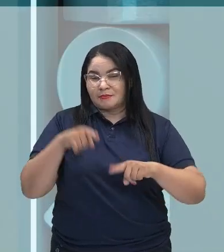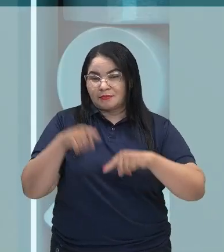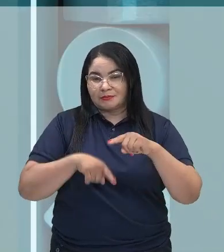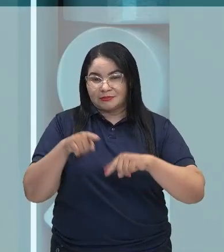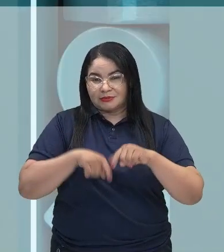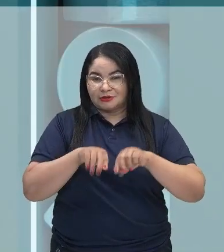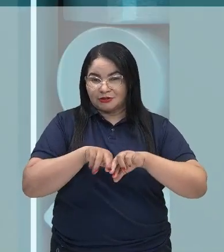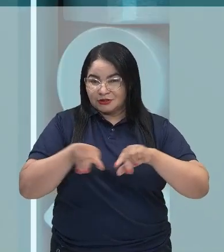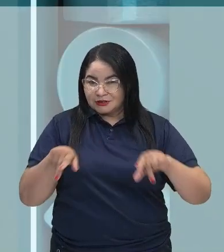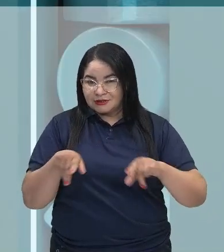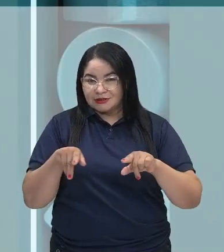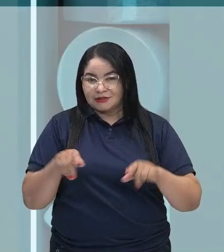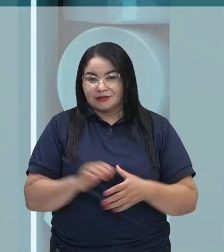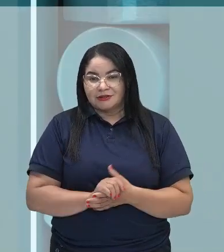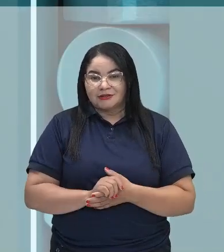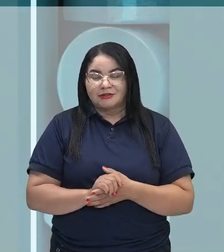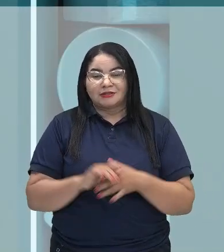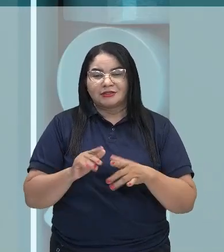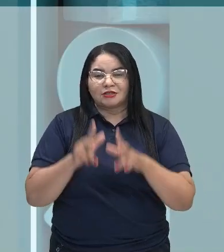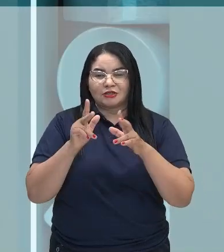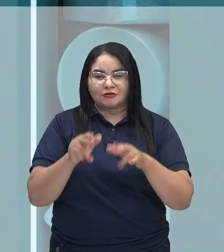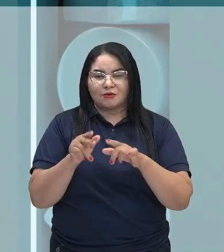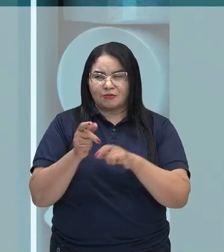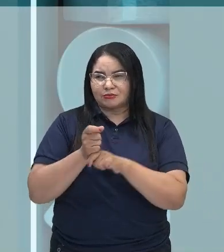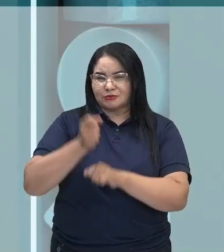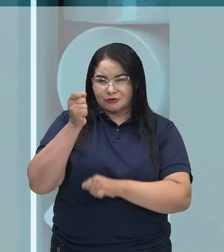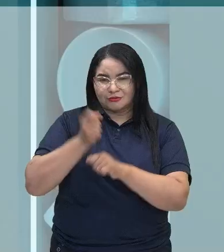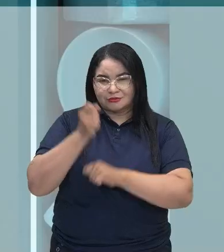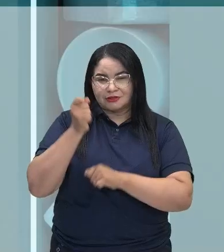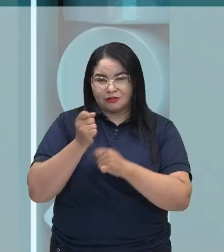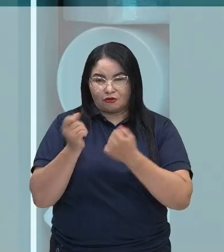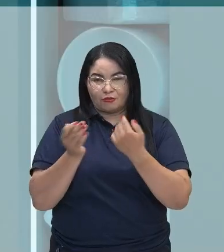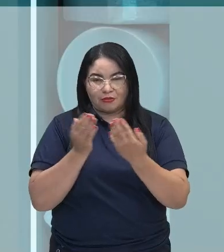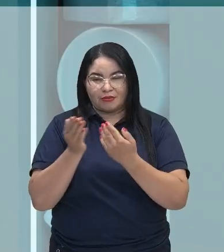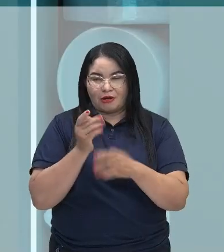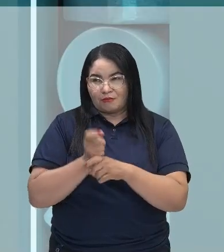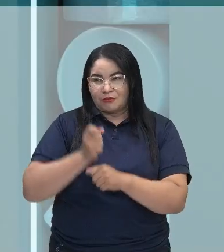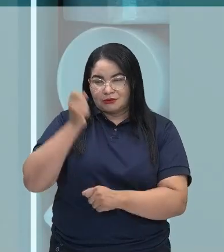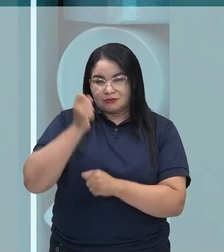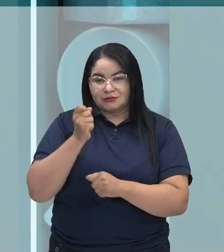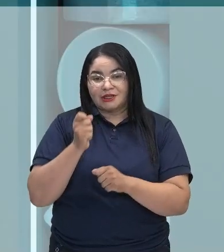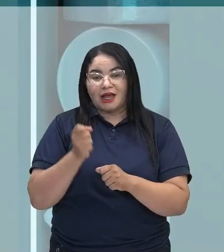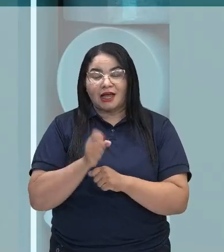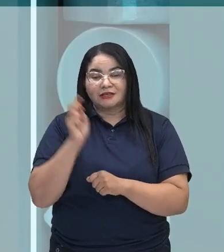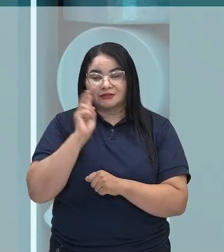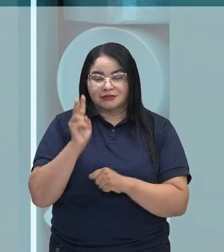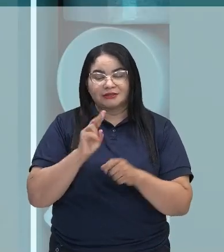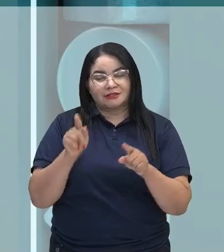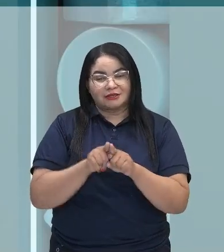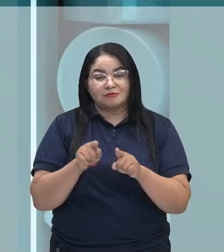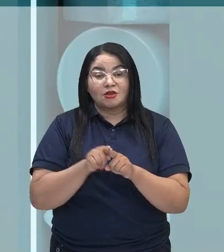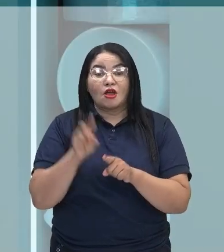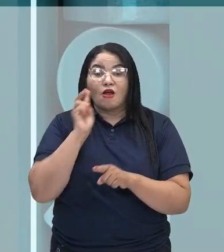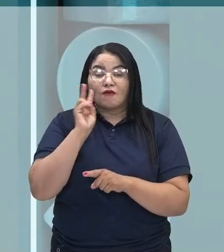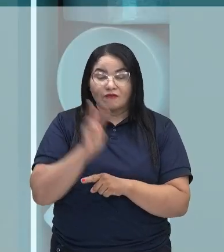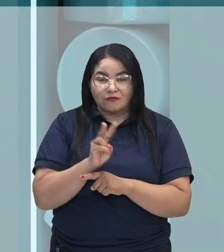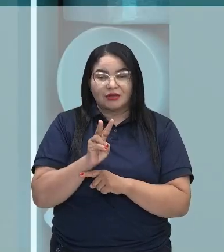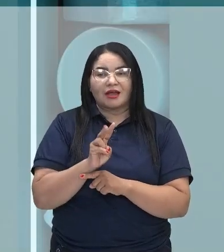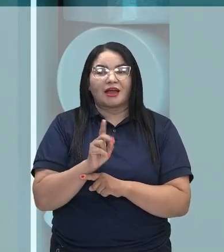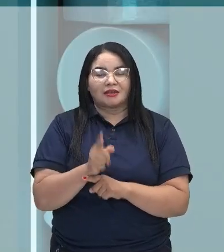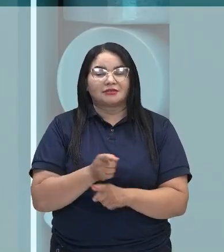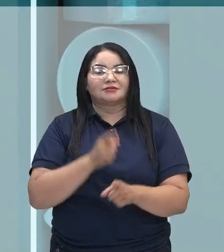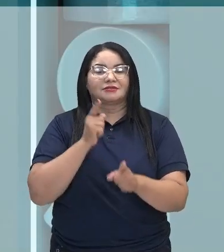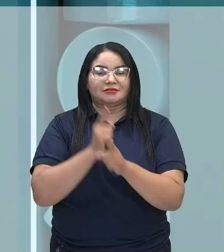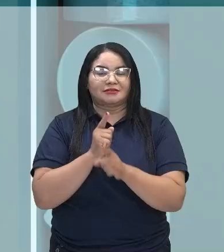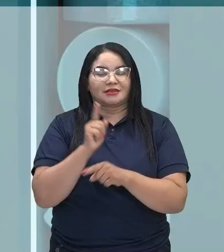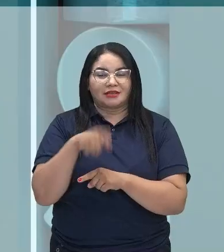é uma sombrinha colorida. Então, ao observar aquela imagem, imediatamente você vai dizer, não, isso aí é a dança